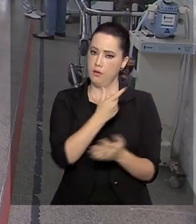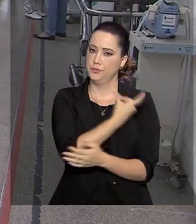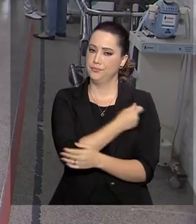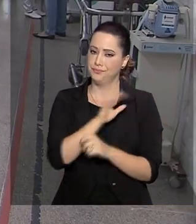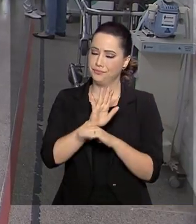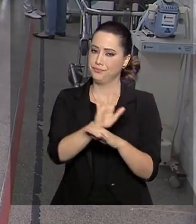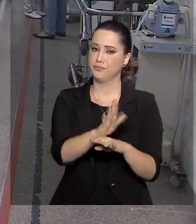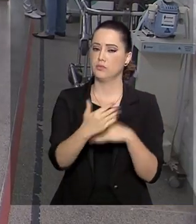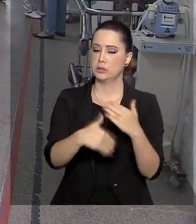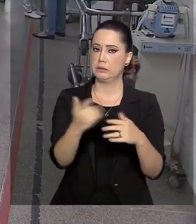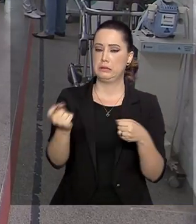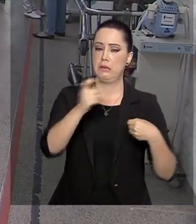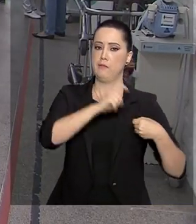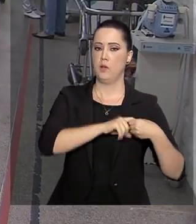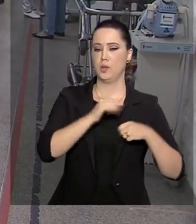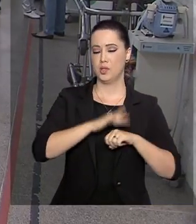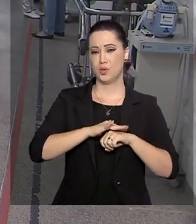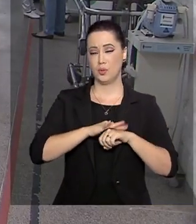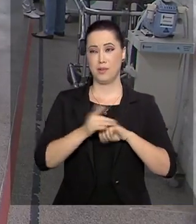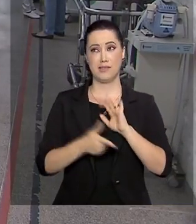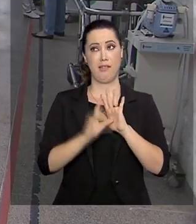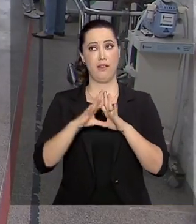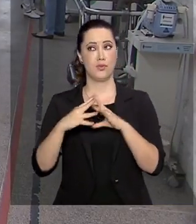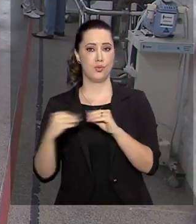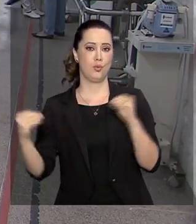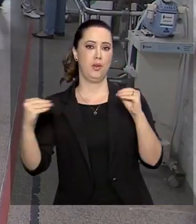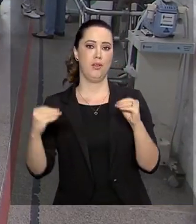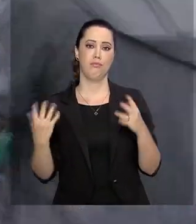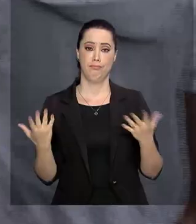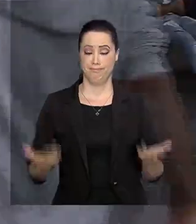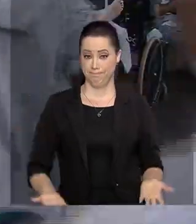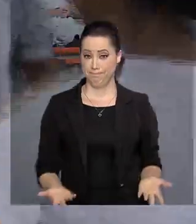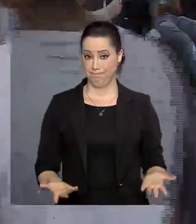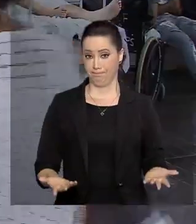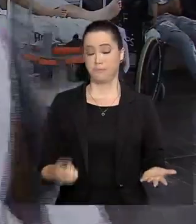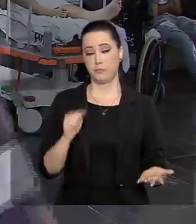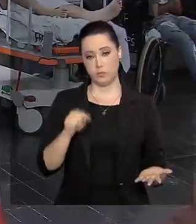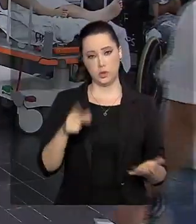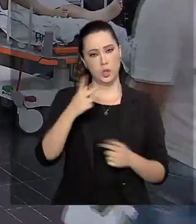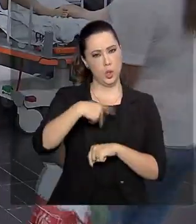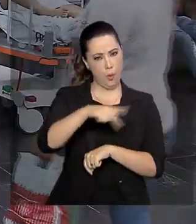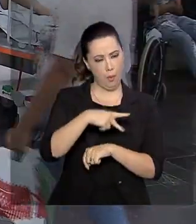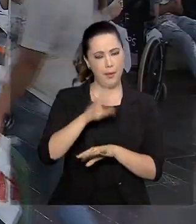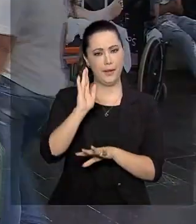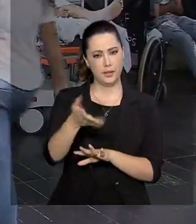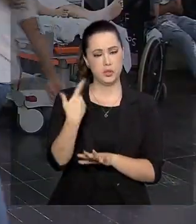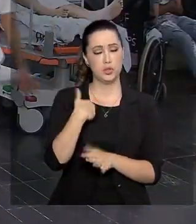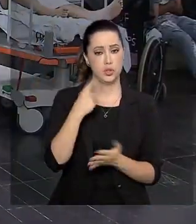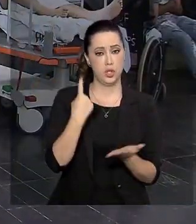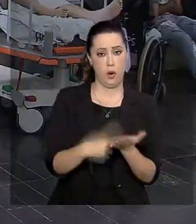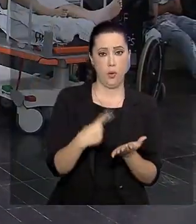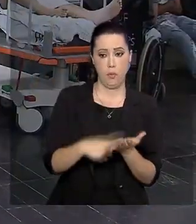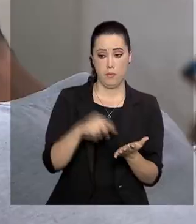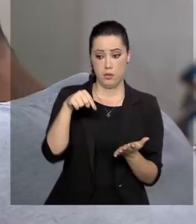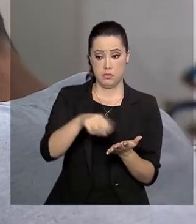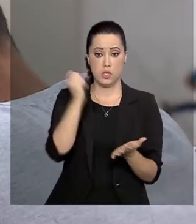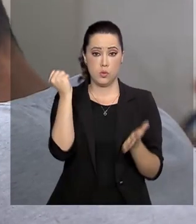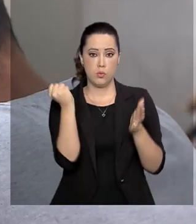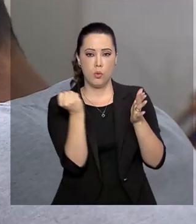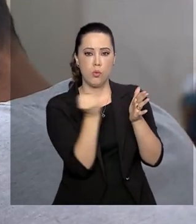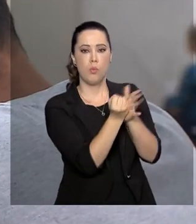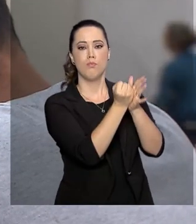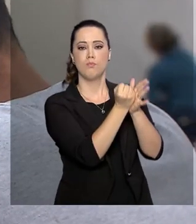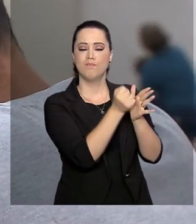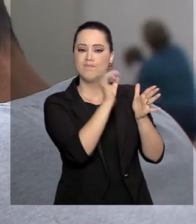contribuído para a volta de doenças já erradicadas no Brasil. O país já teve o certificado de território livre do